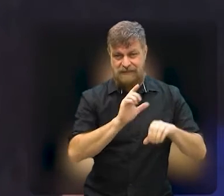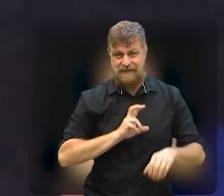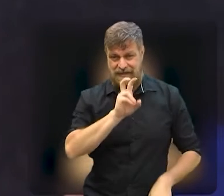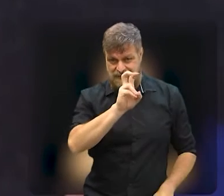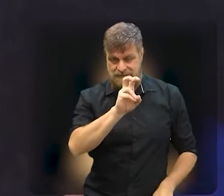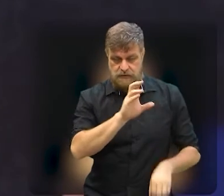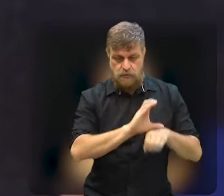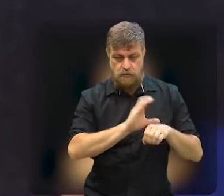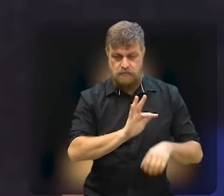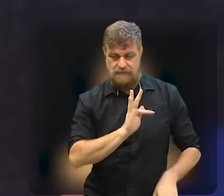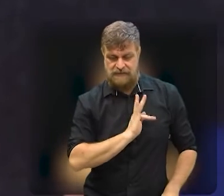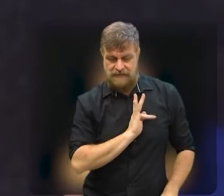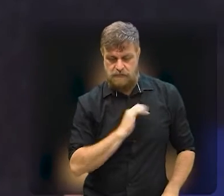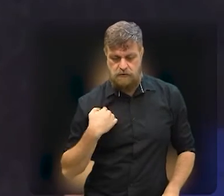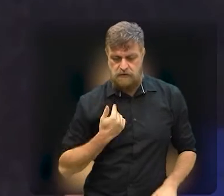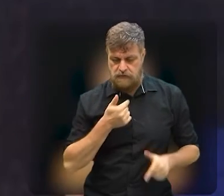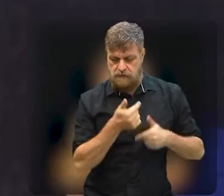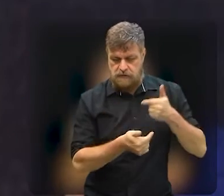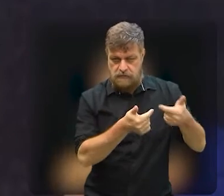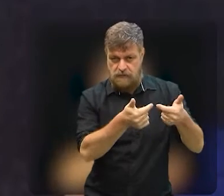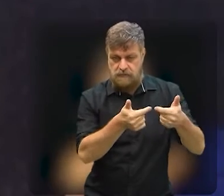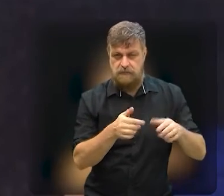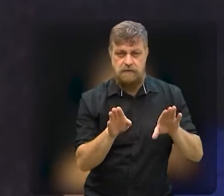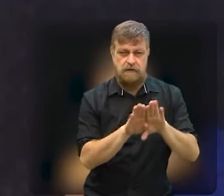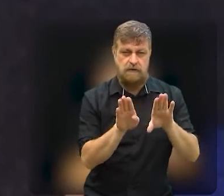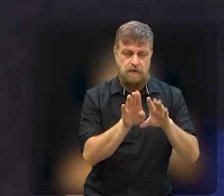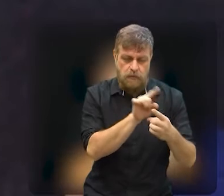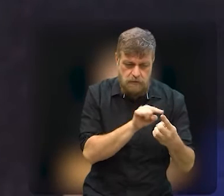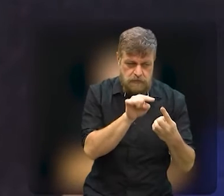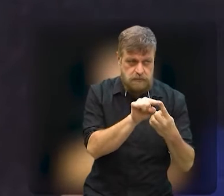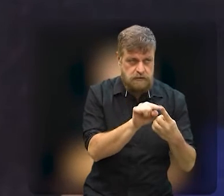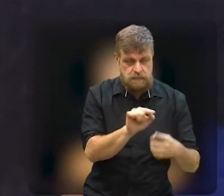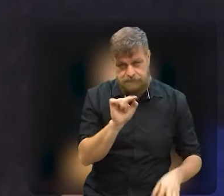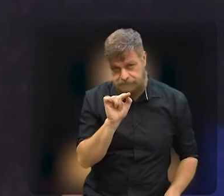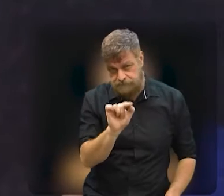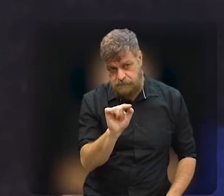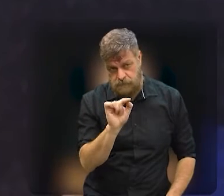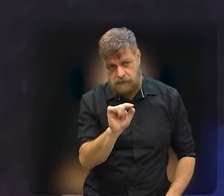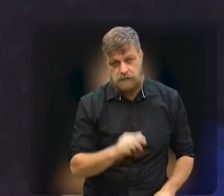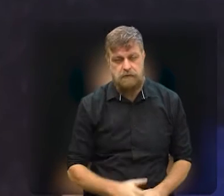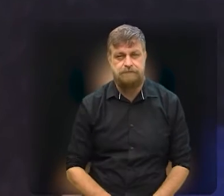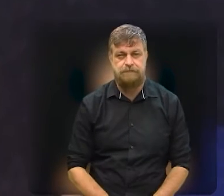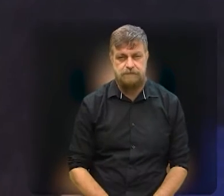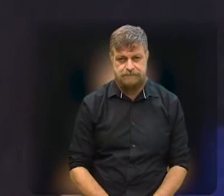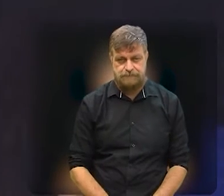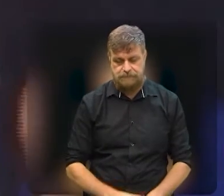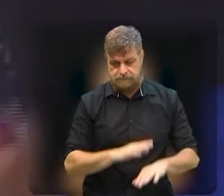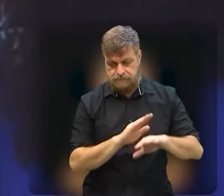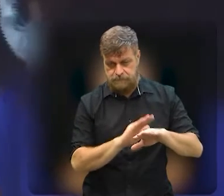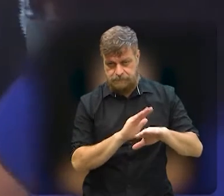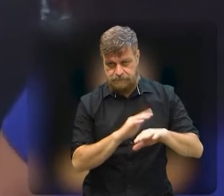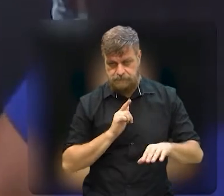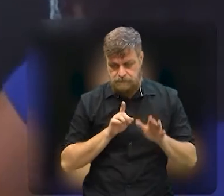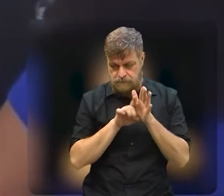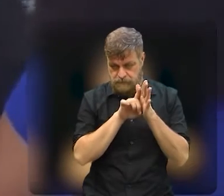cursos técnicos e estamos trabalhando uma situação que está sendo